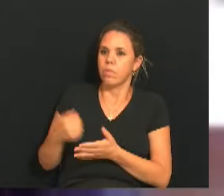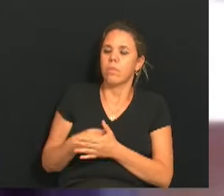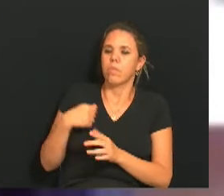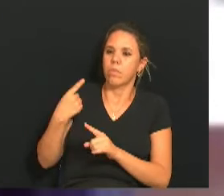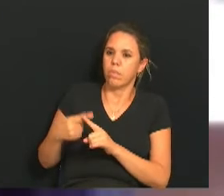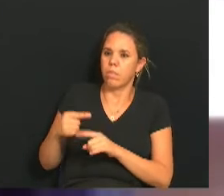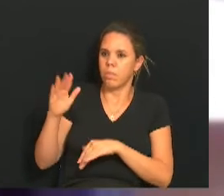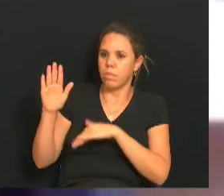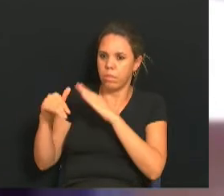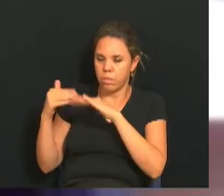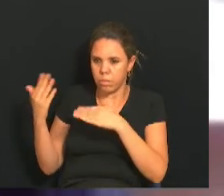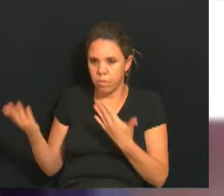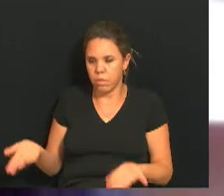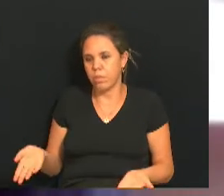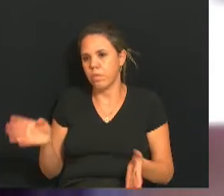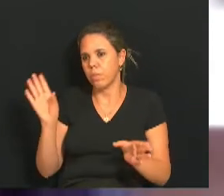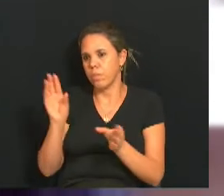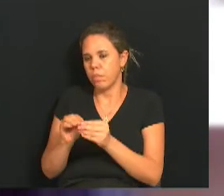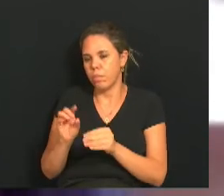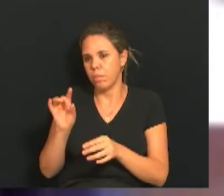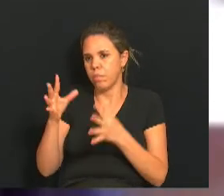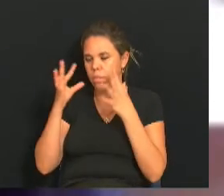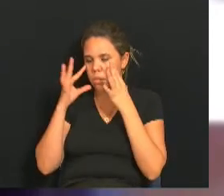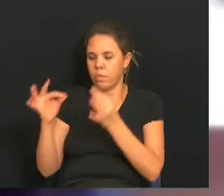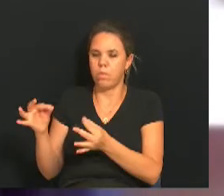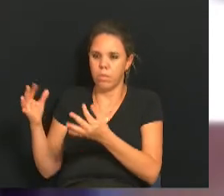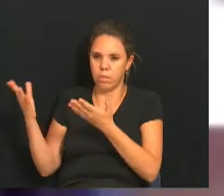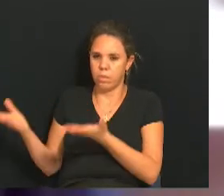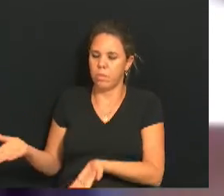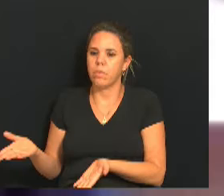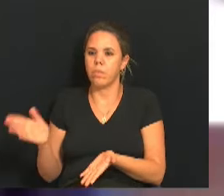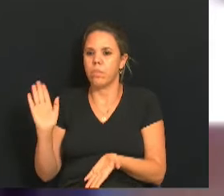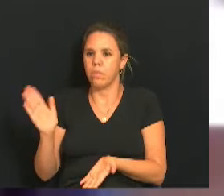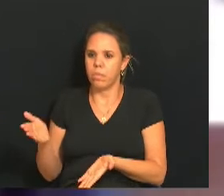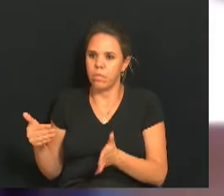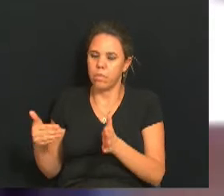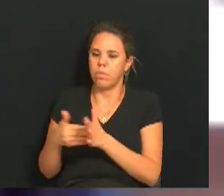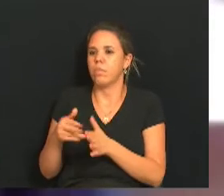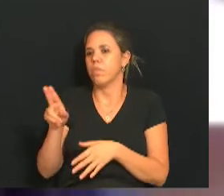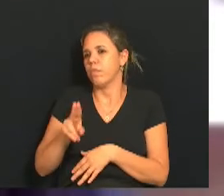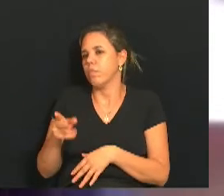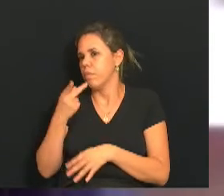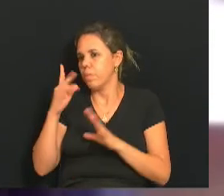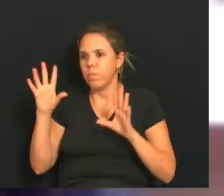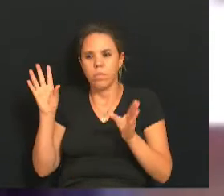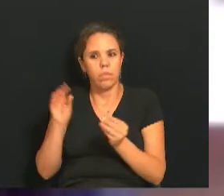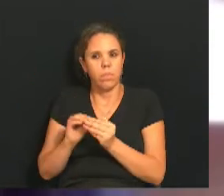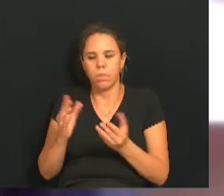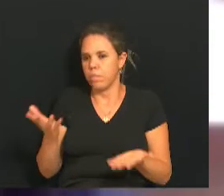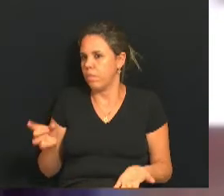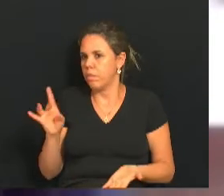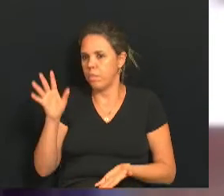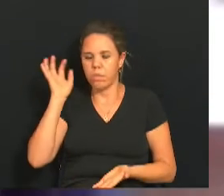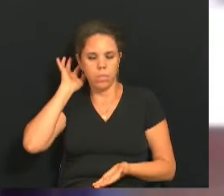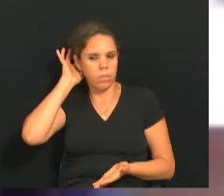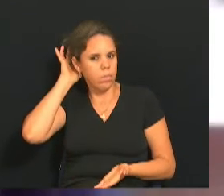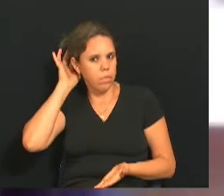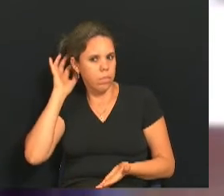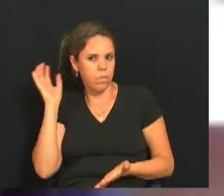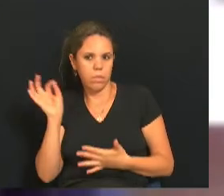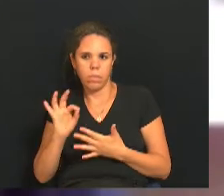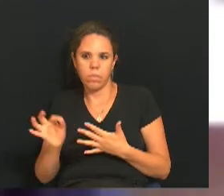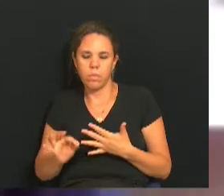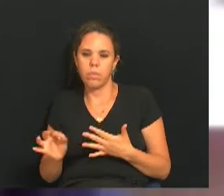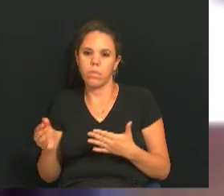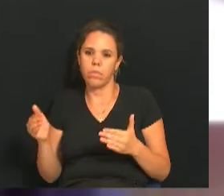mais, só queria chamar a atenção para isso, já fui o último, já foi falado tudo, queria só ressaltar os pontos que eu